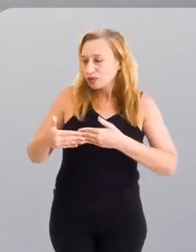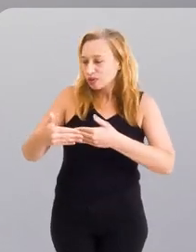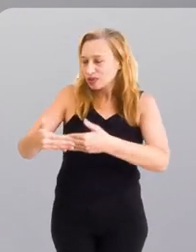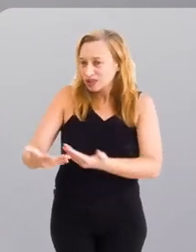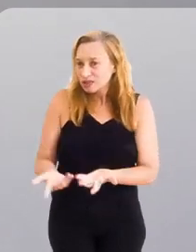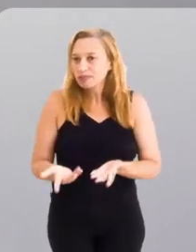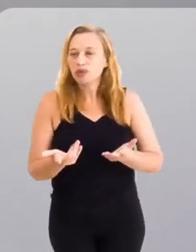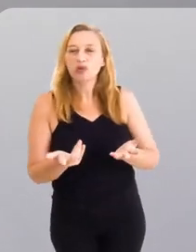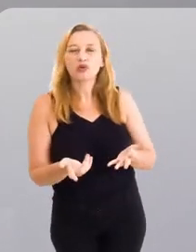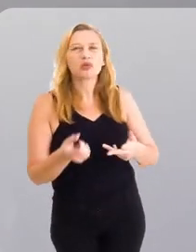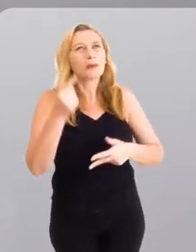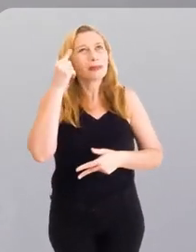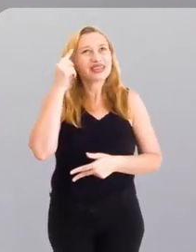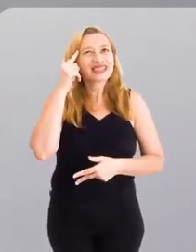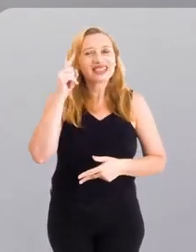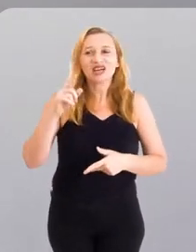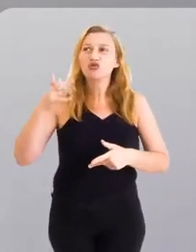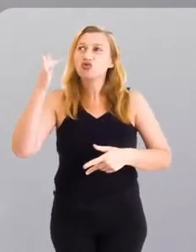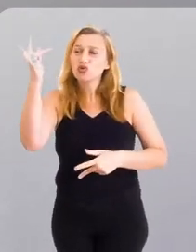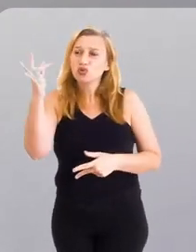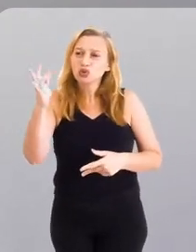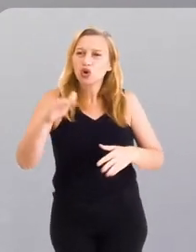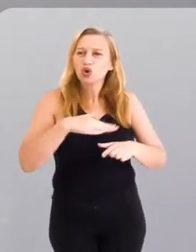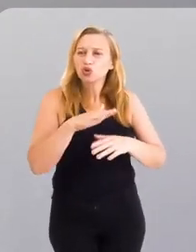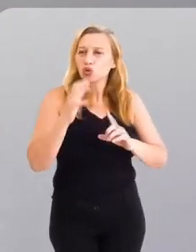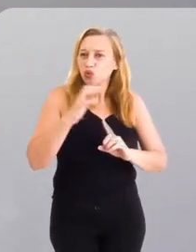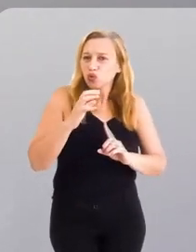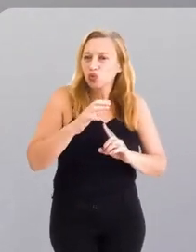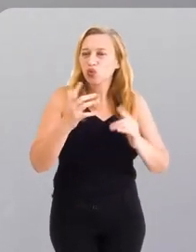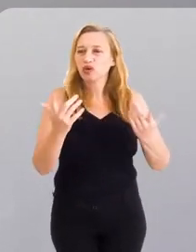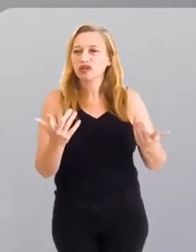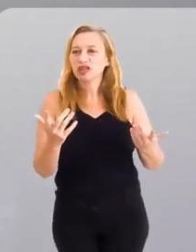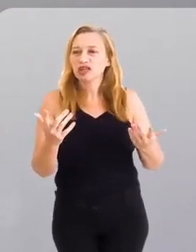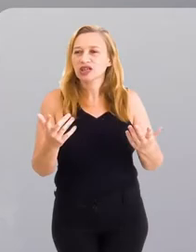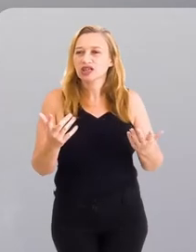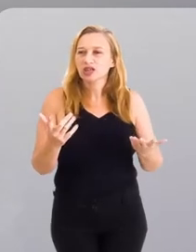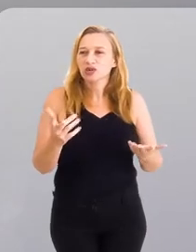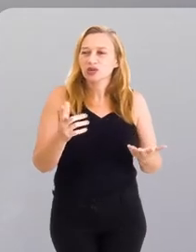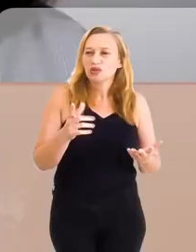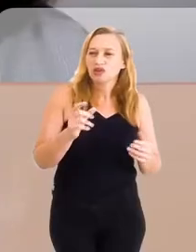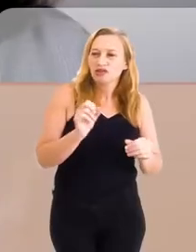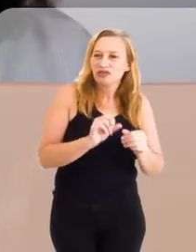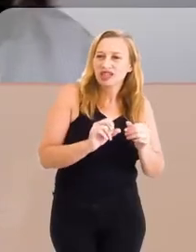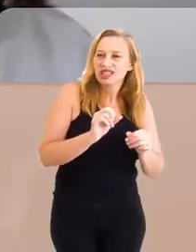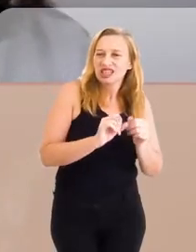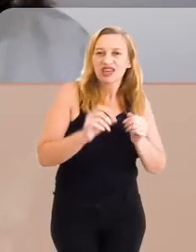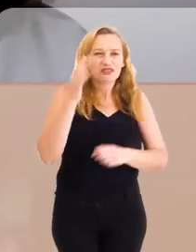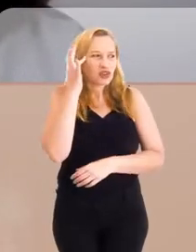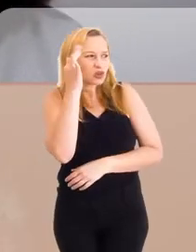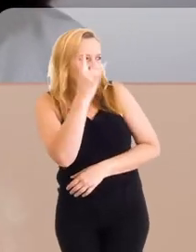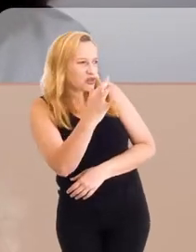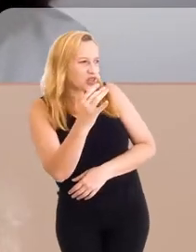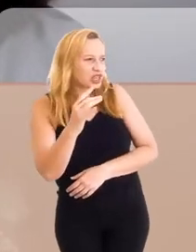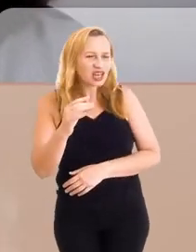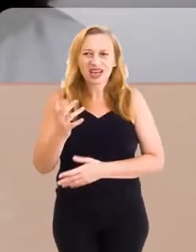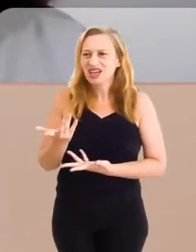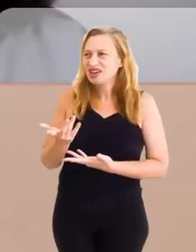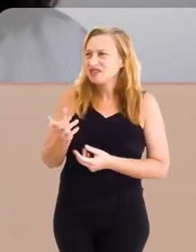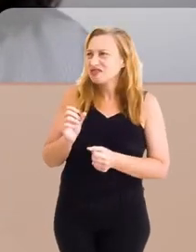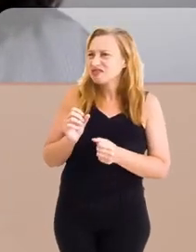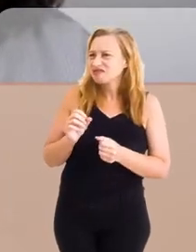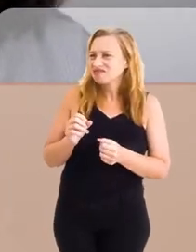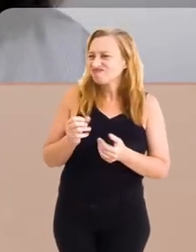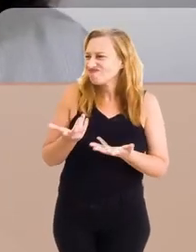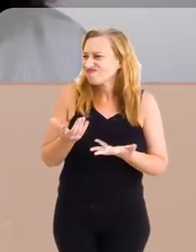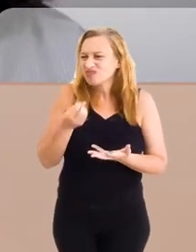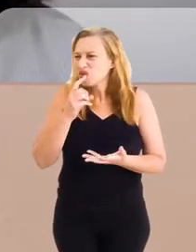quando eu fui me aproximando de vestibular, de decisão de futuro, tem toda aquela pressão familiar, social. Não, não faça filosofia, não